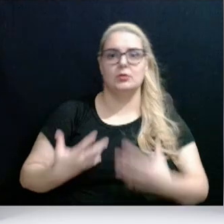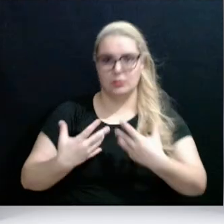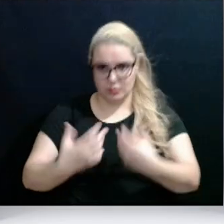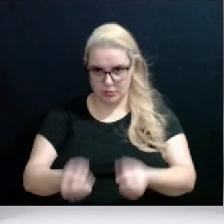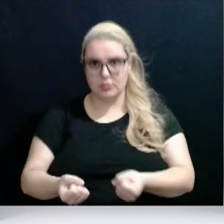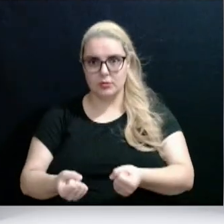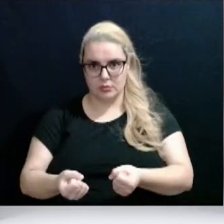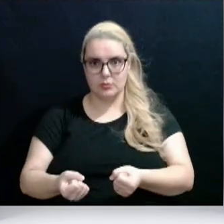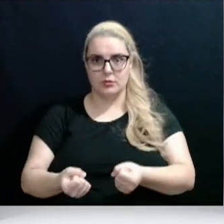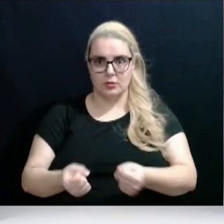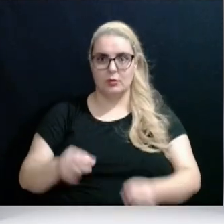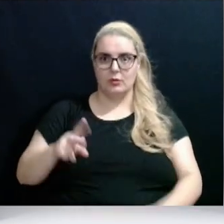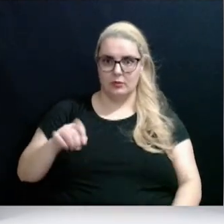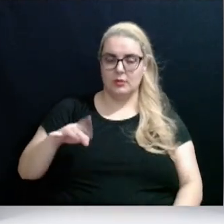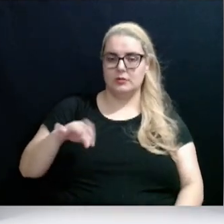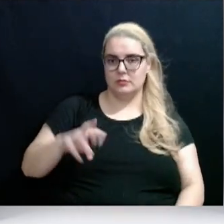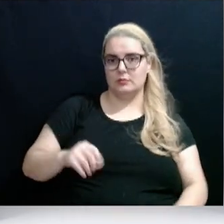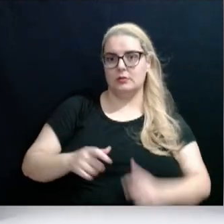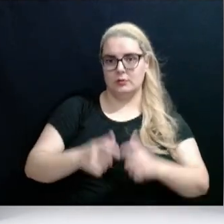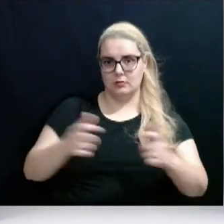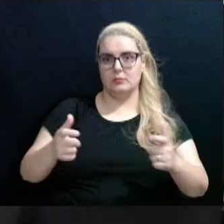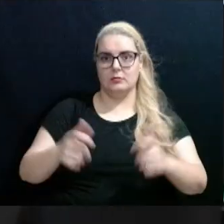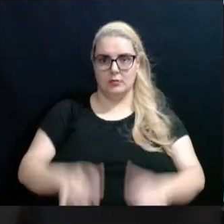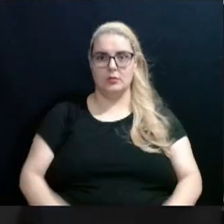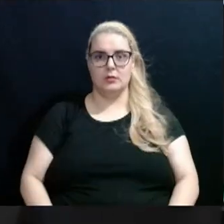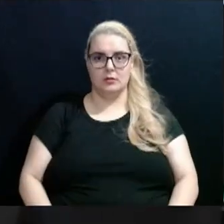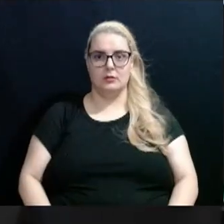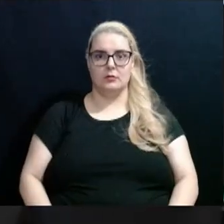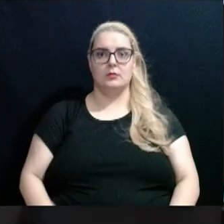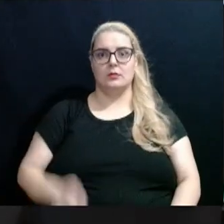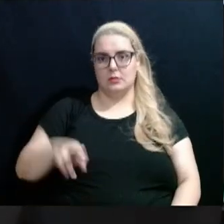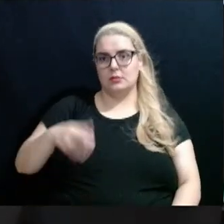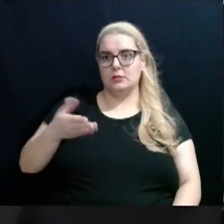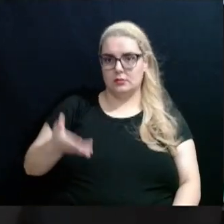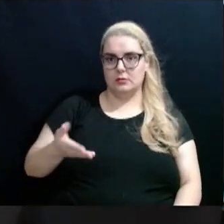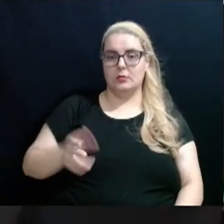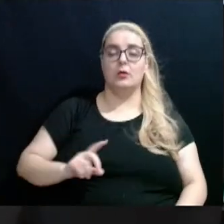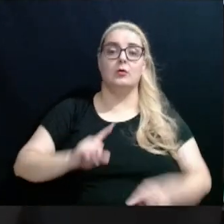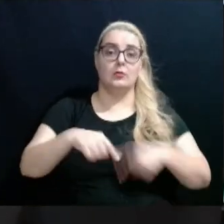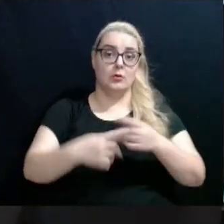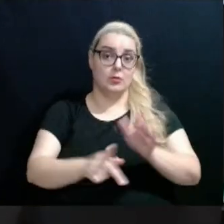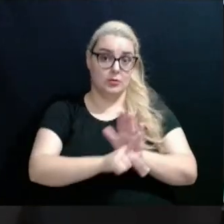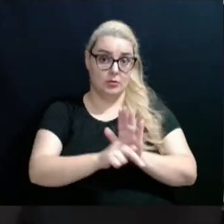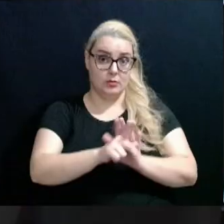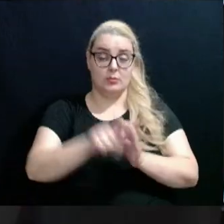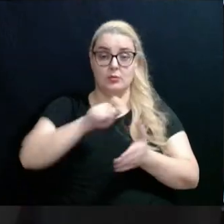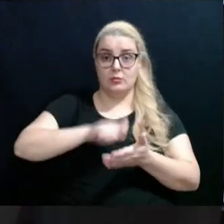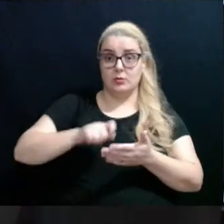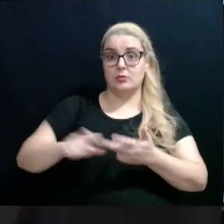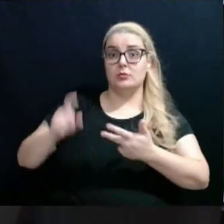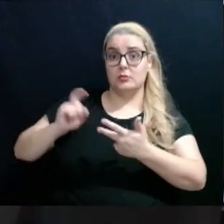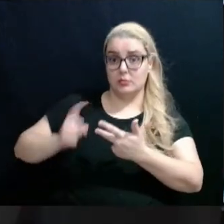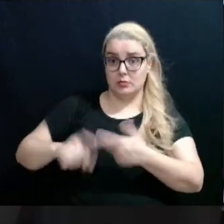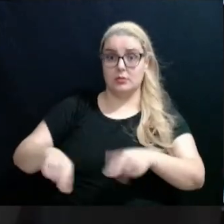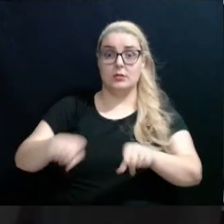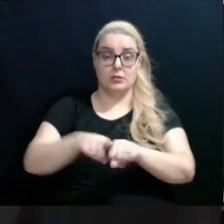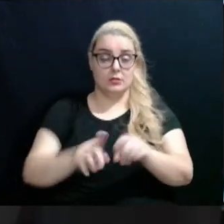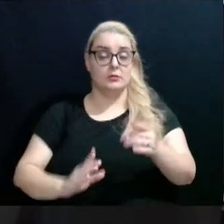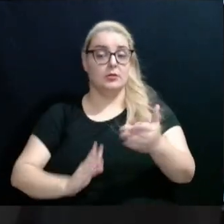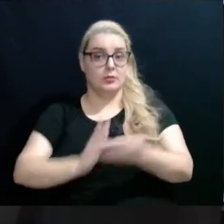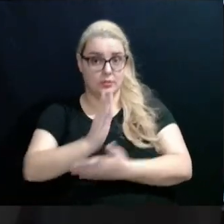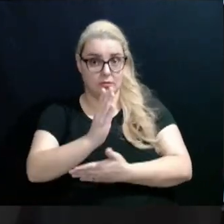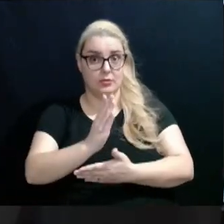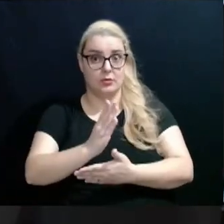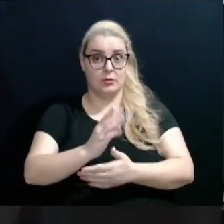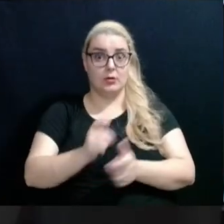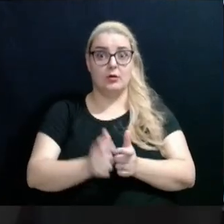vencimentos ampliados ou aumentados, né, nesse caso. O outro projeto de autoria do Executivo que também foi aprovado prorroga